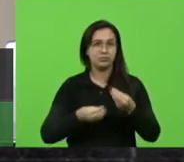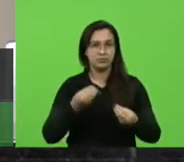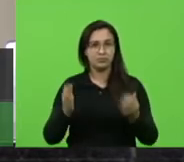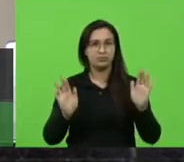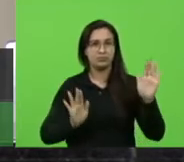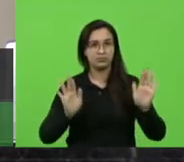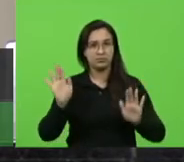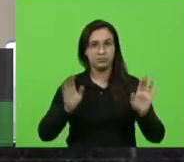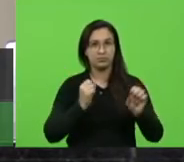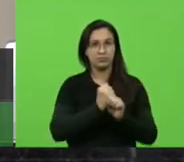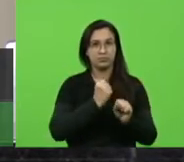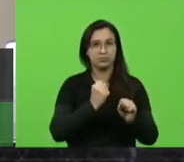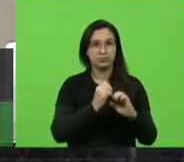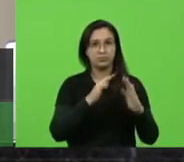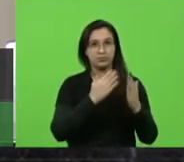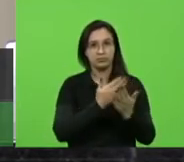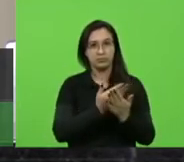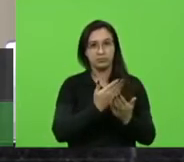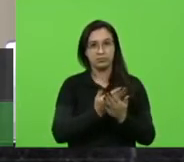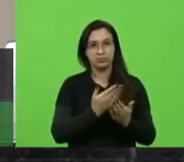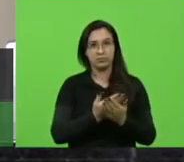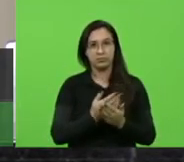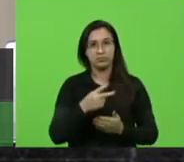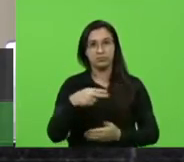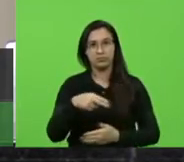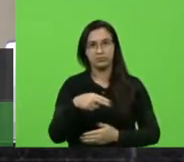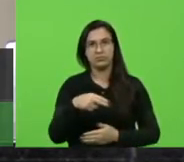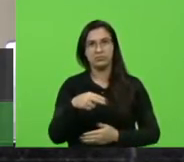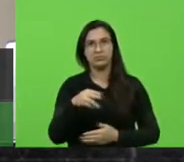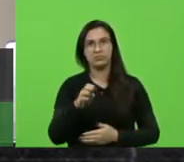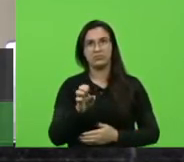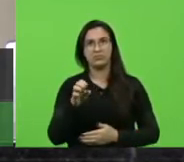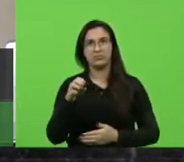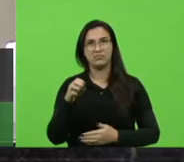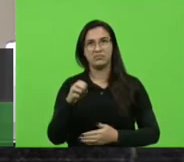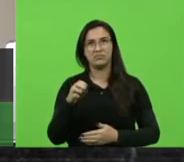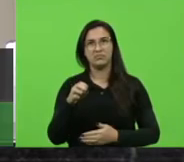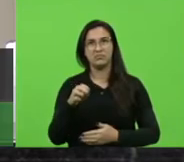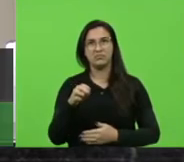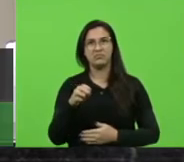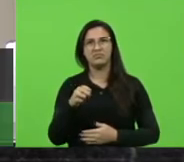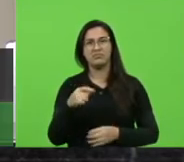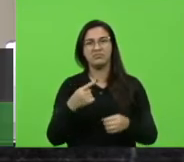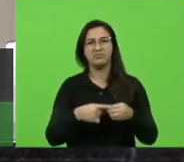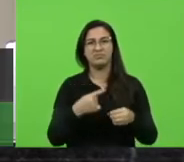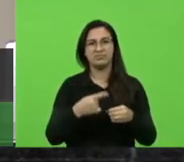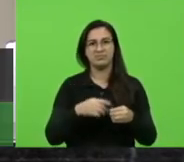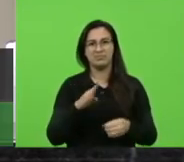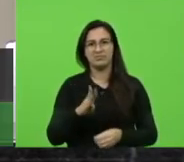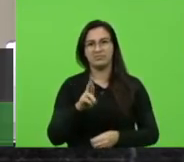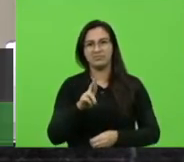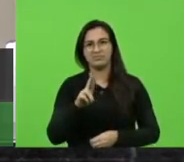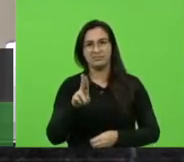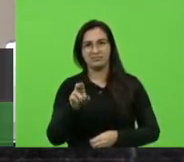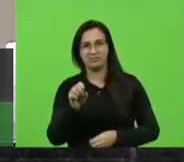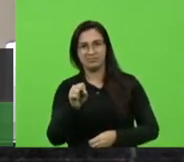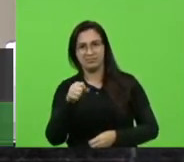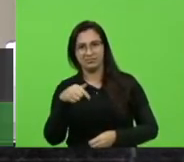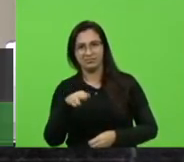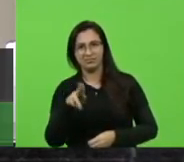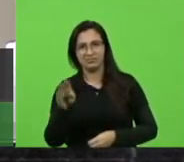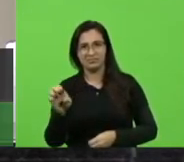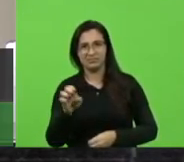construção do prédio da escola Nemboea, Uiá, município de Brusque. Em